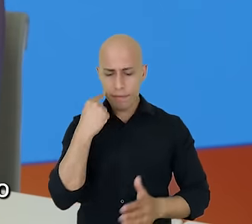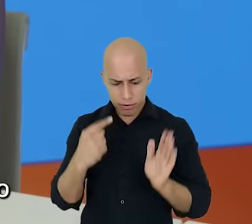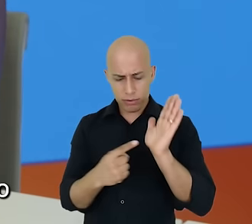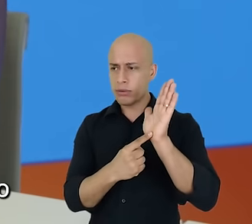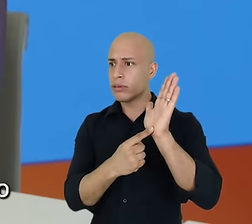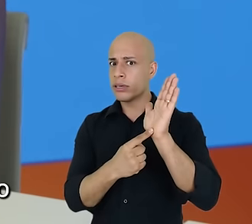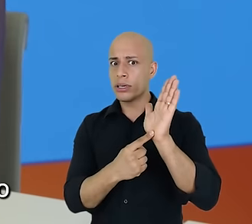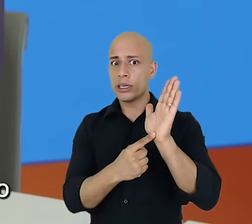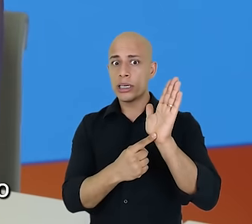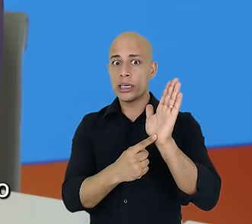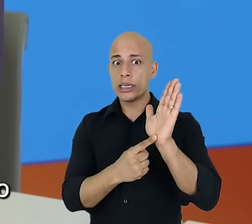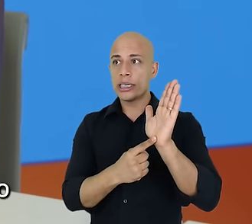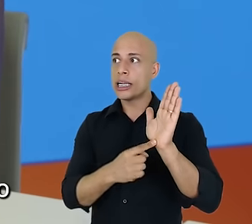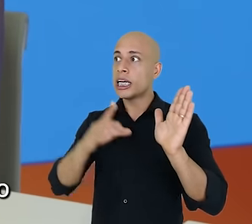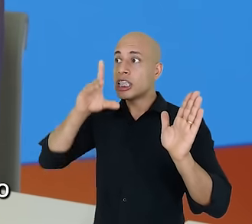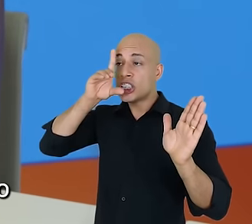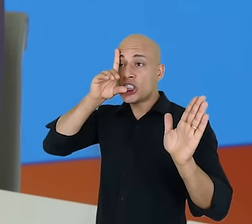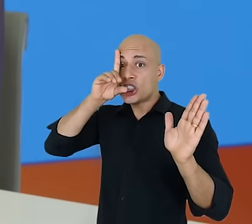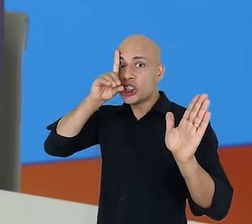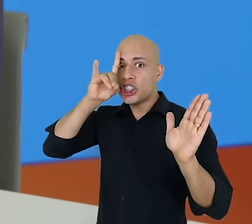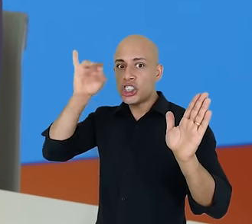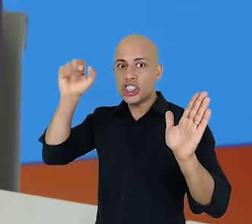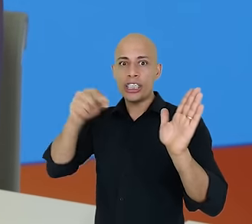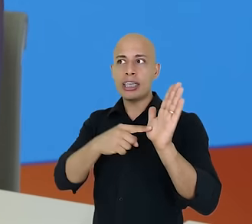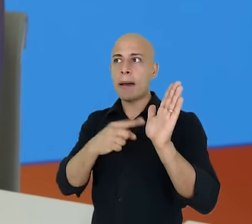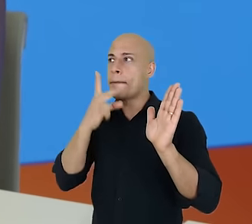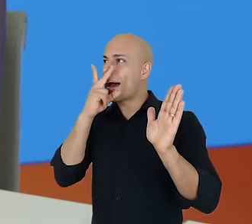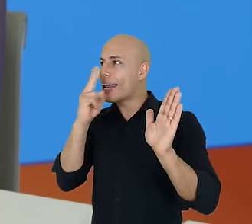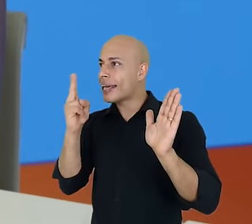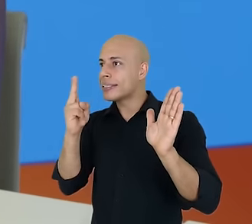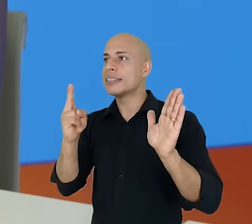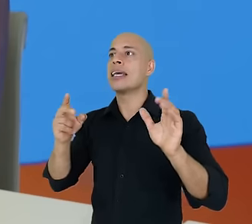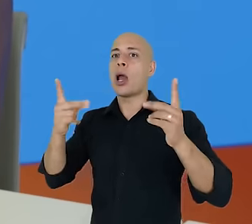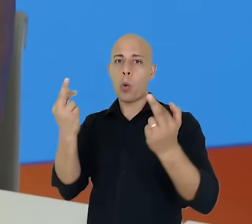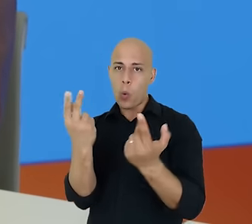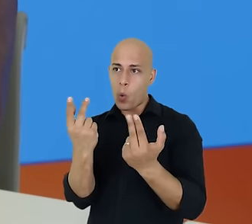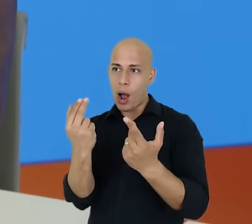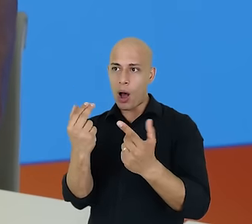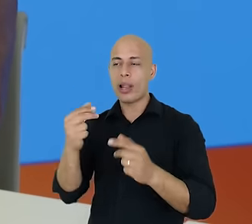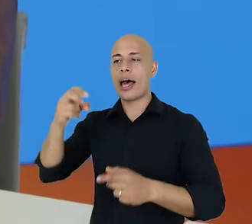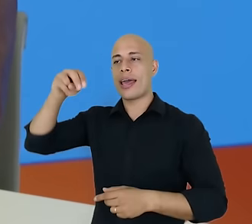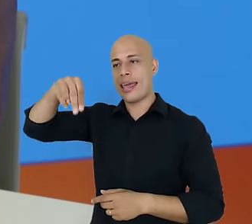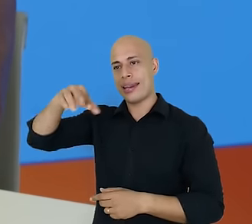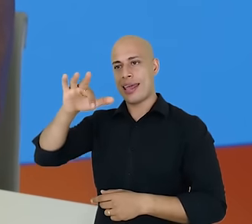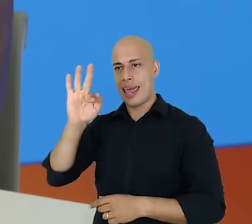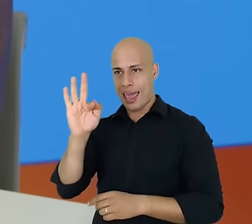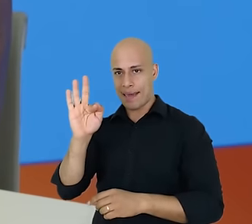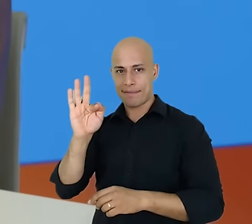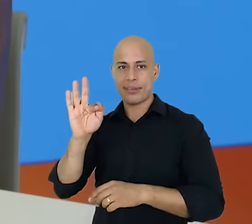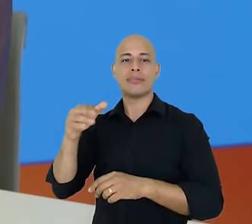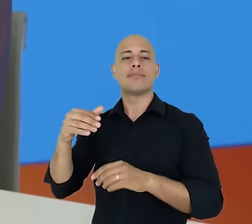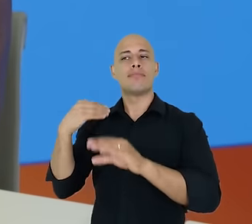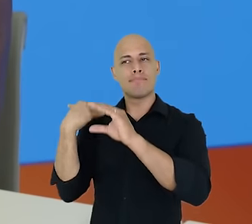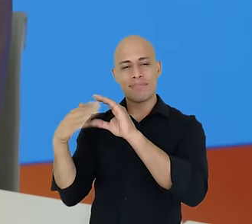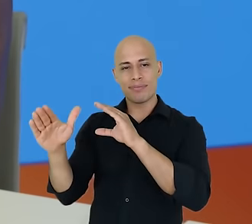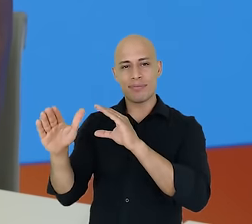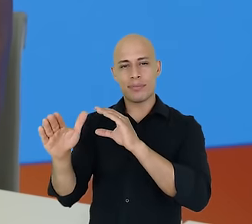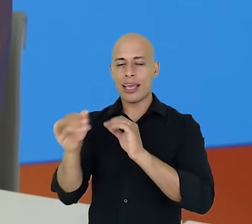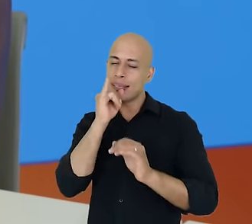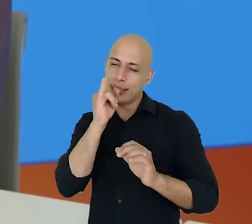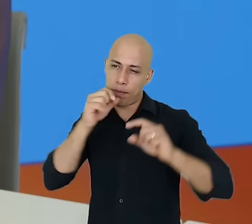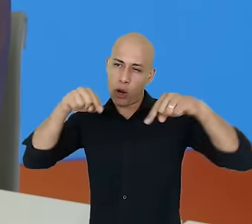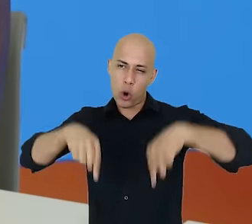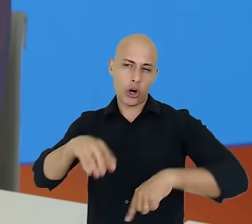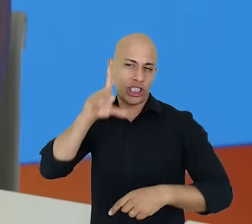olhar tá no dia que ele tá credenciado é o dia que ele tá tentando emitir a nota Então vale uma observação faz de conta hoje é